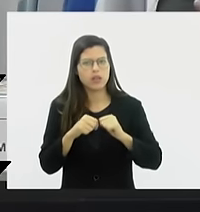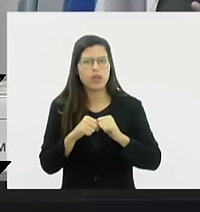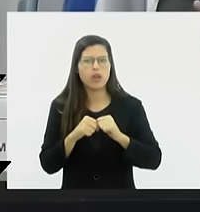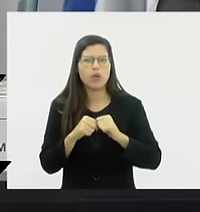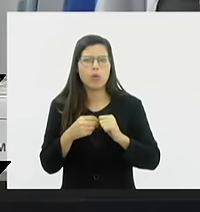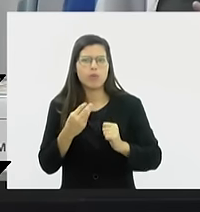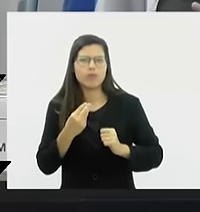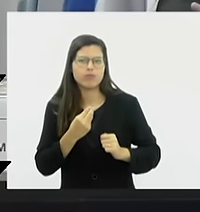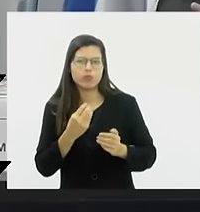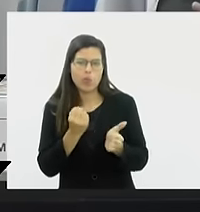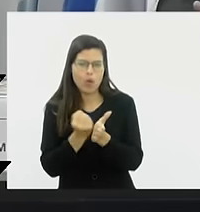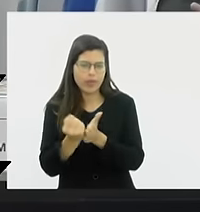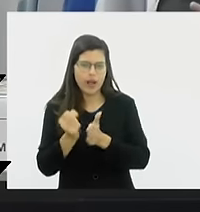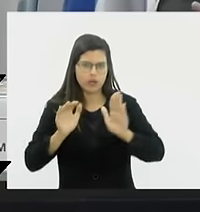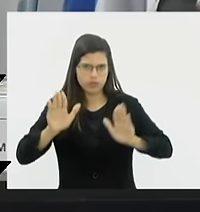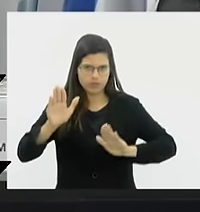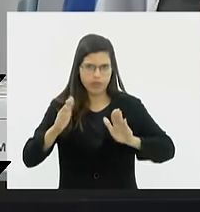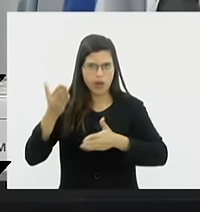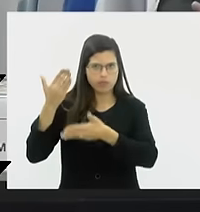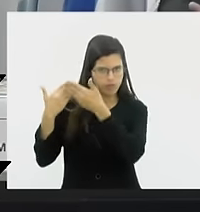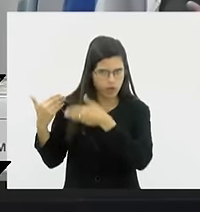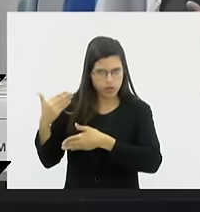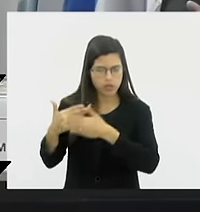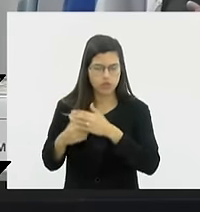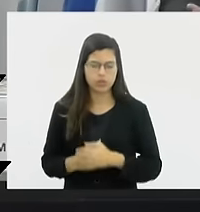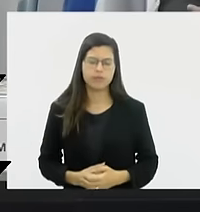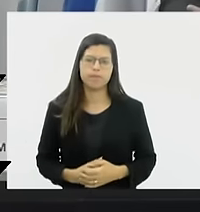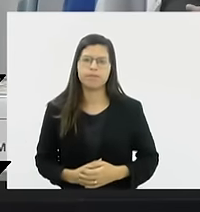anterior. Além disso,